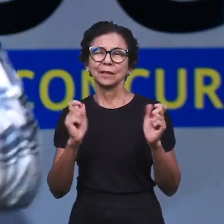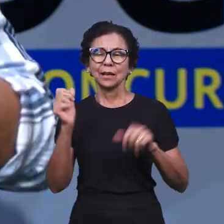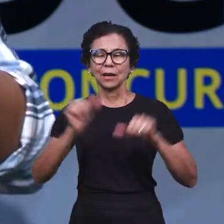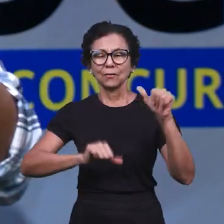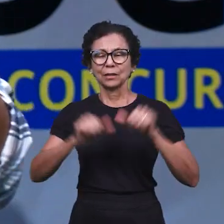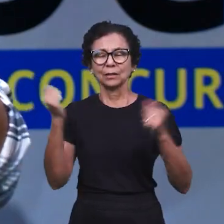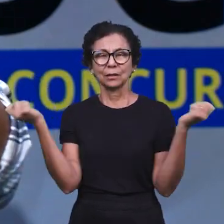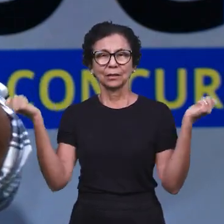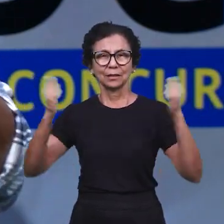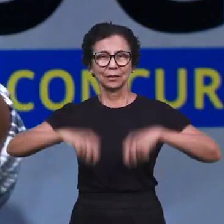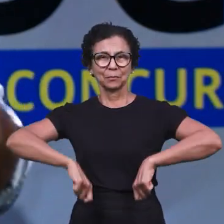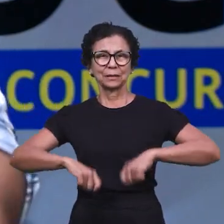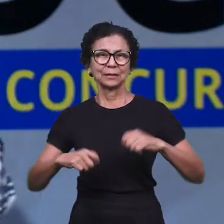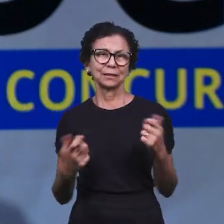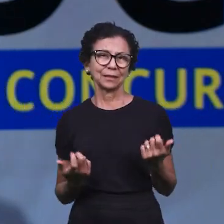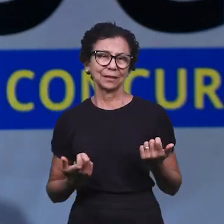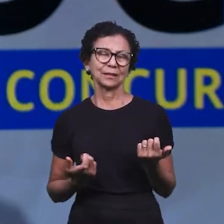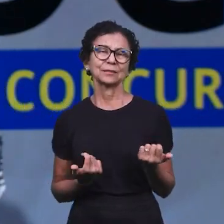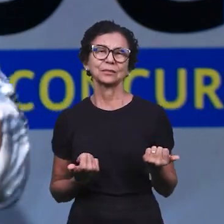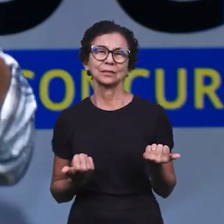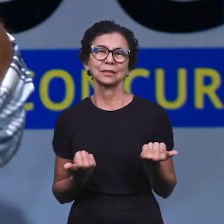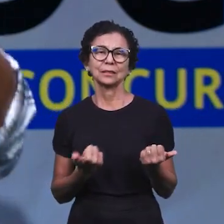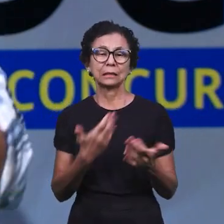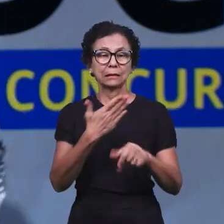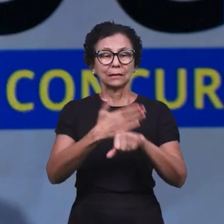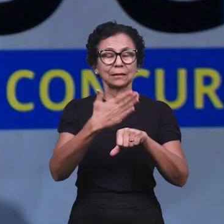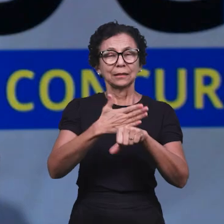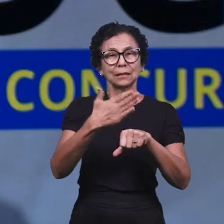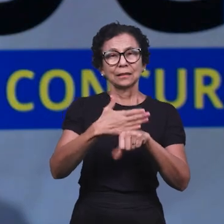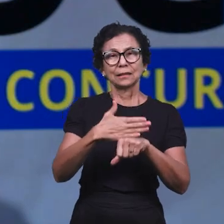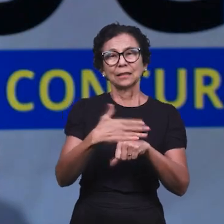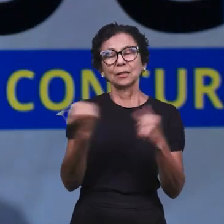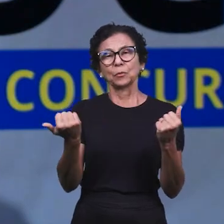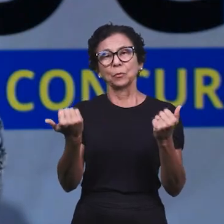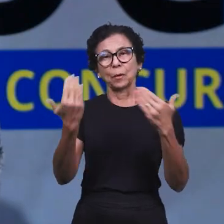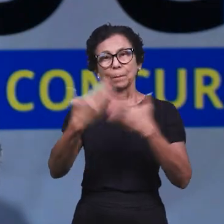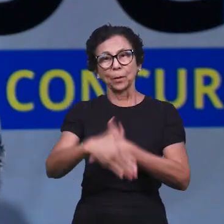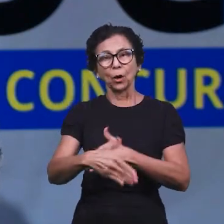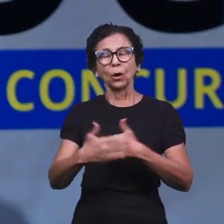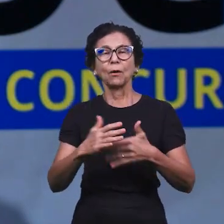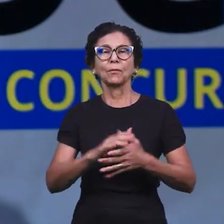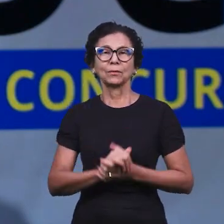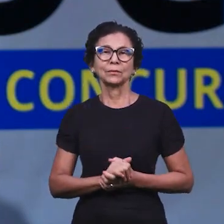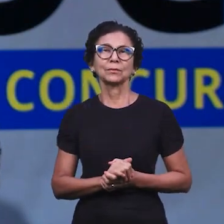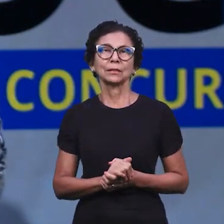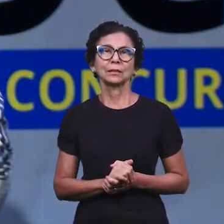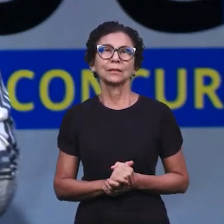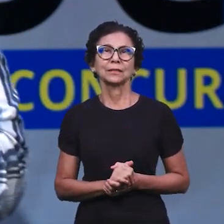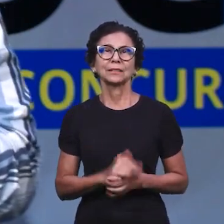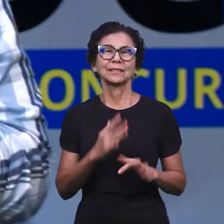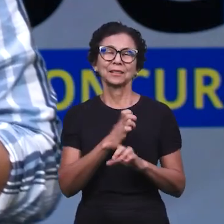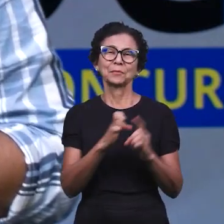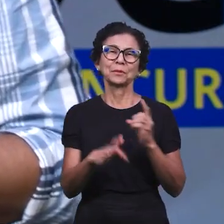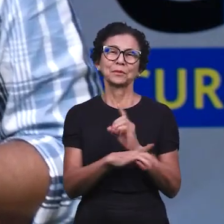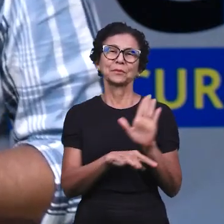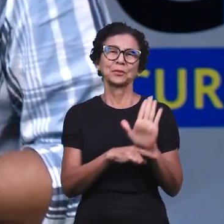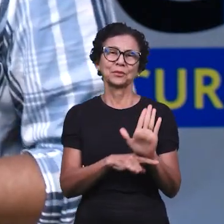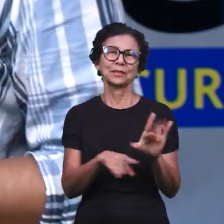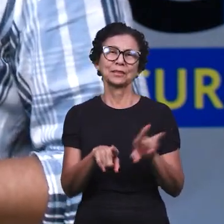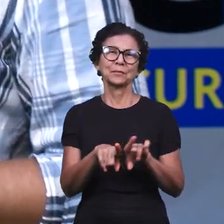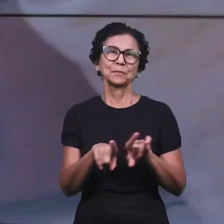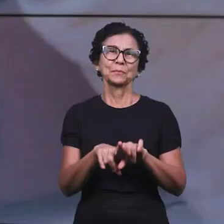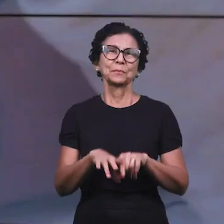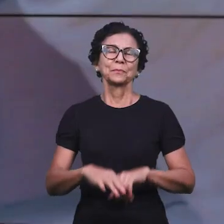de até treinar para uma prova discursiva, de interpretação de textos, isso também a escola bíblica até vai te ajudar também, tá